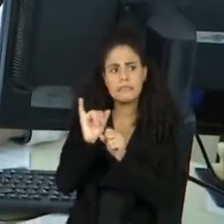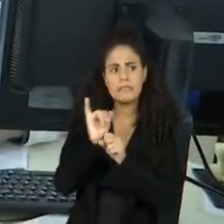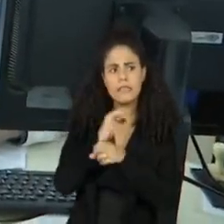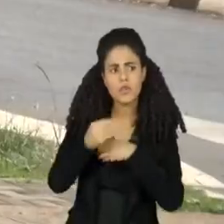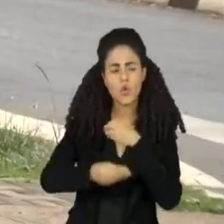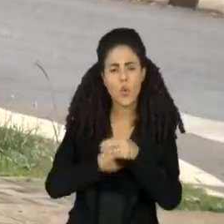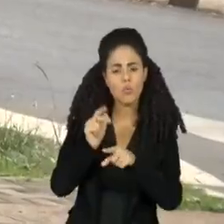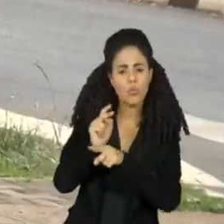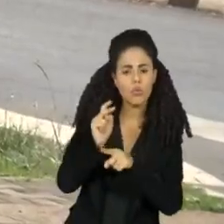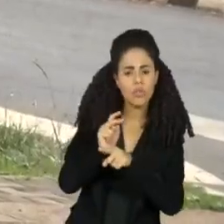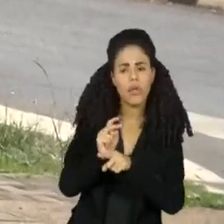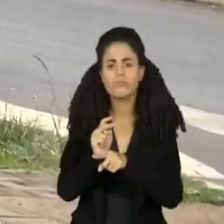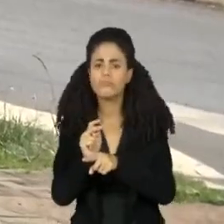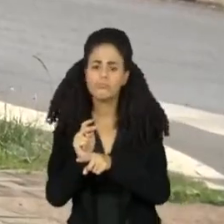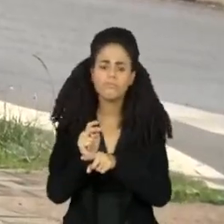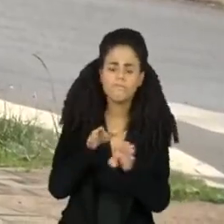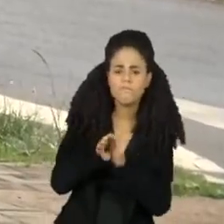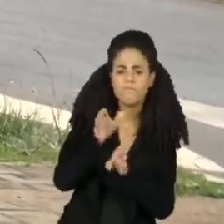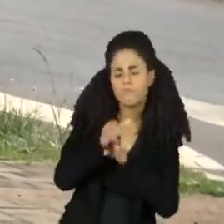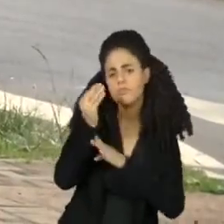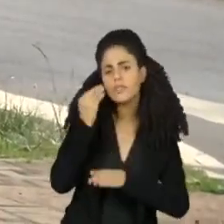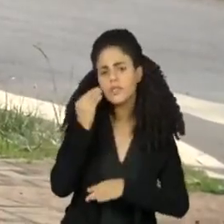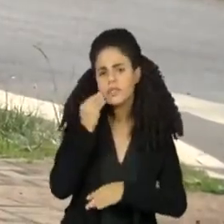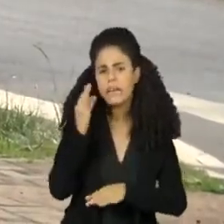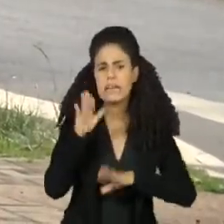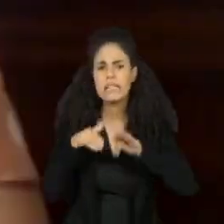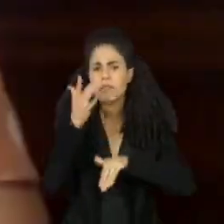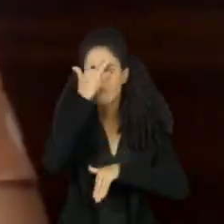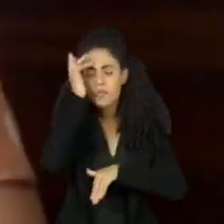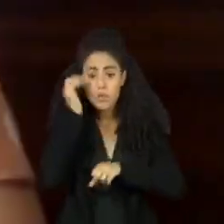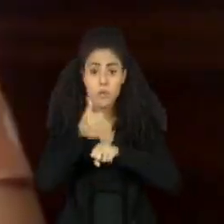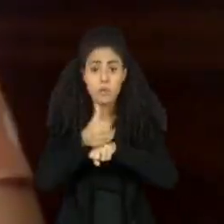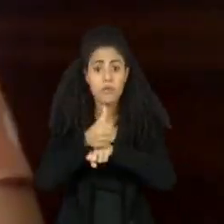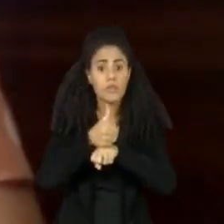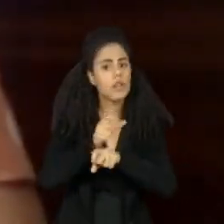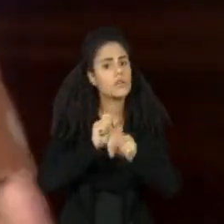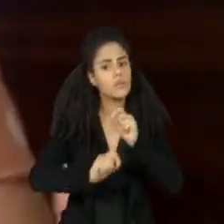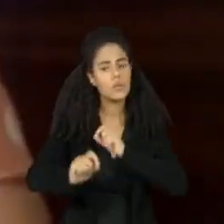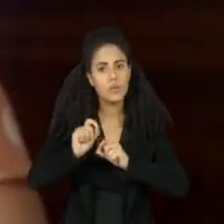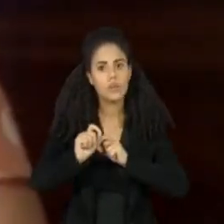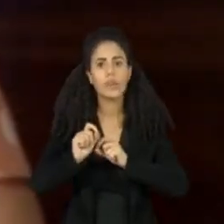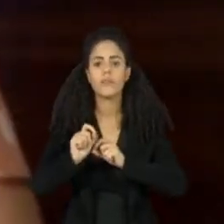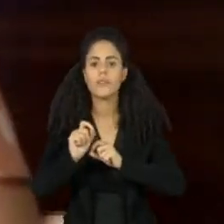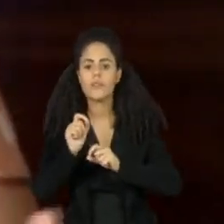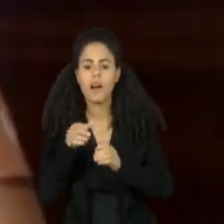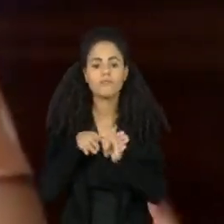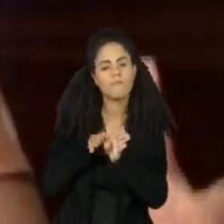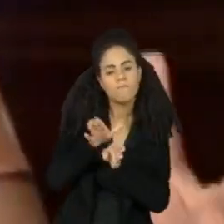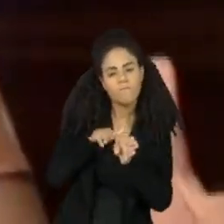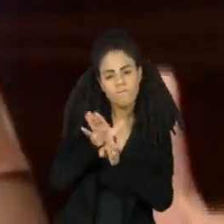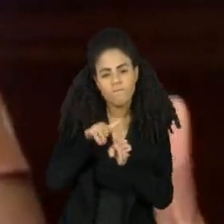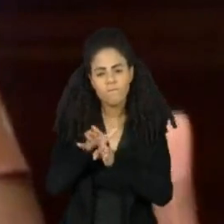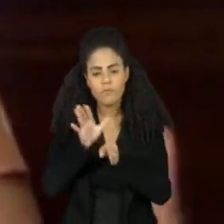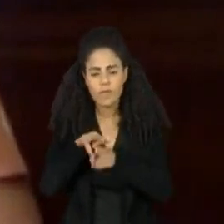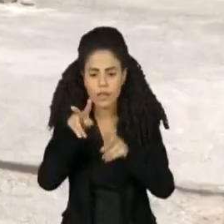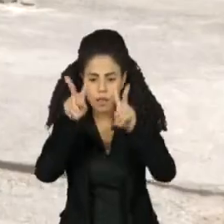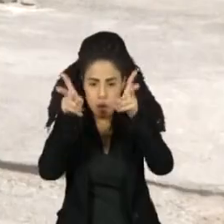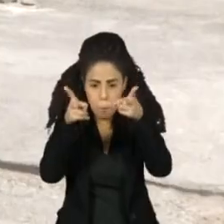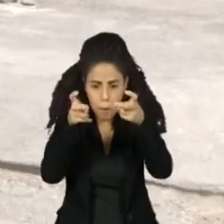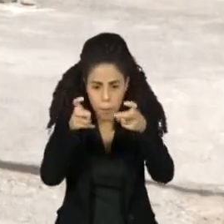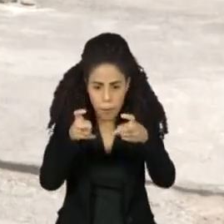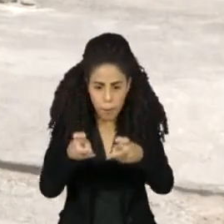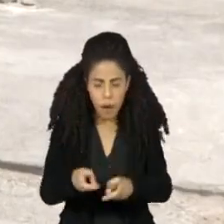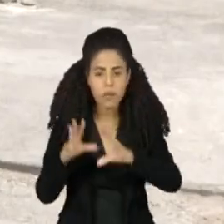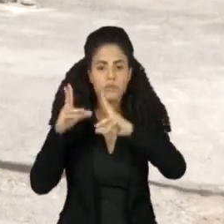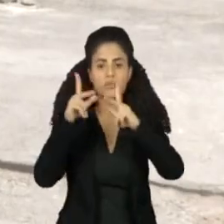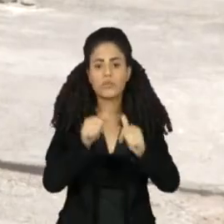coordenação do cuidado tem que ter pessoas Profissionais de Saúde que faça aquilo que a gente chama de corre bem lá esse cuidado de olhar a pessoa como um todo